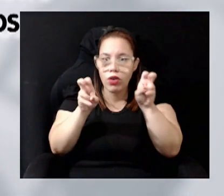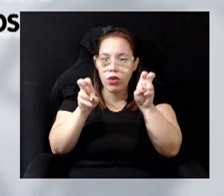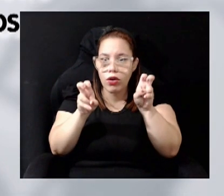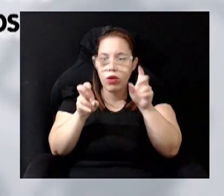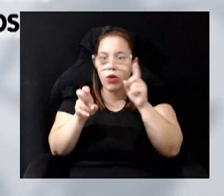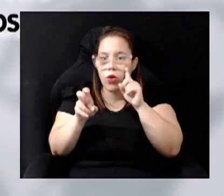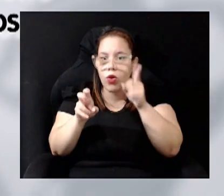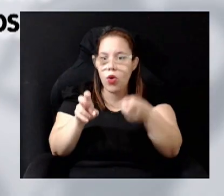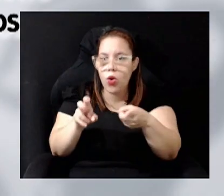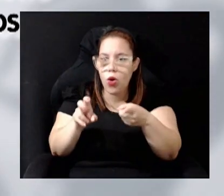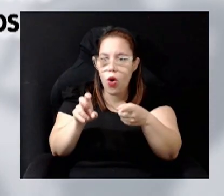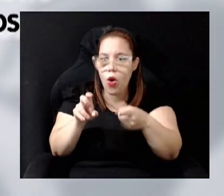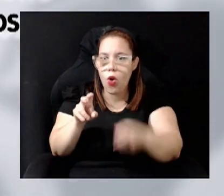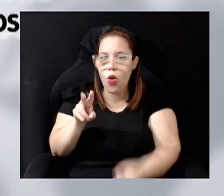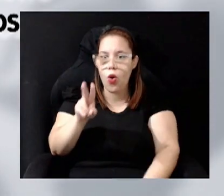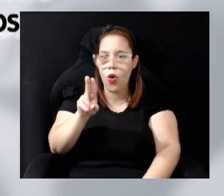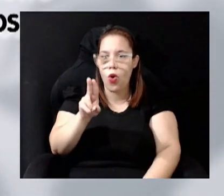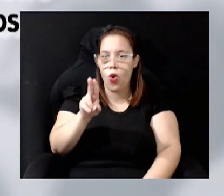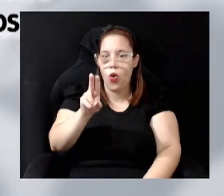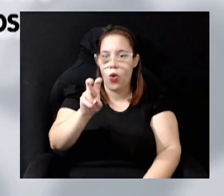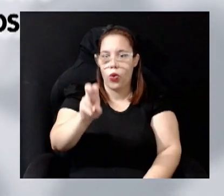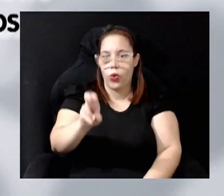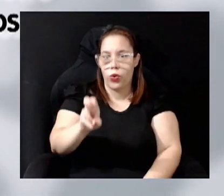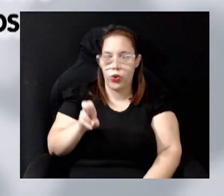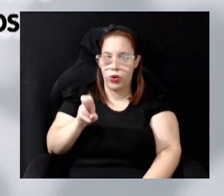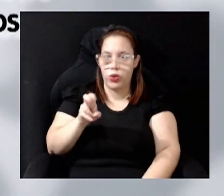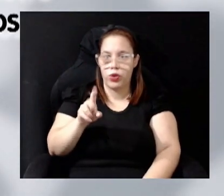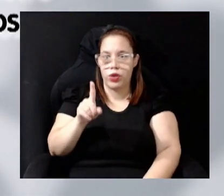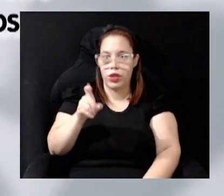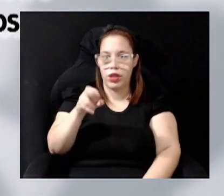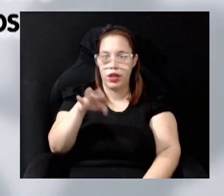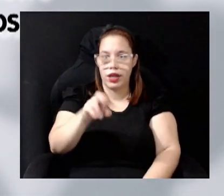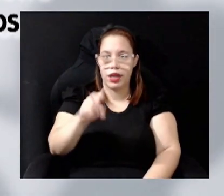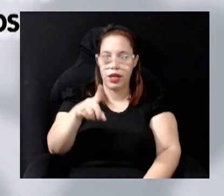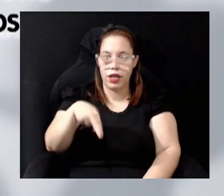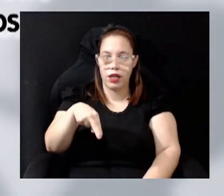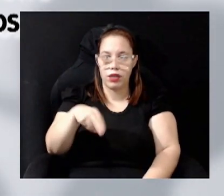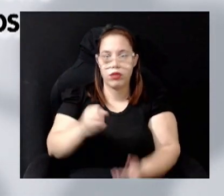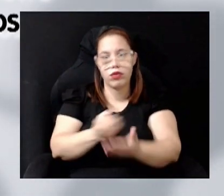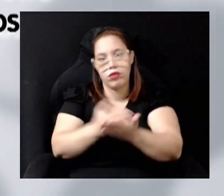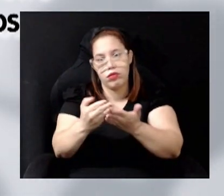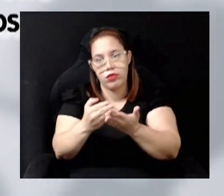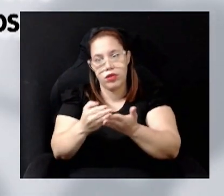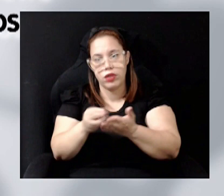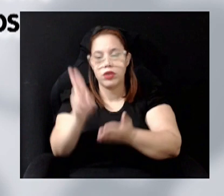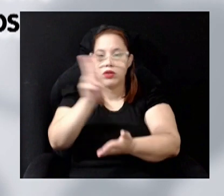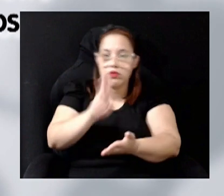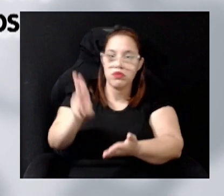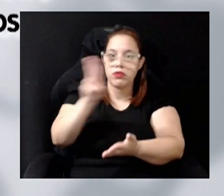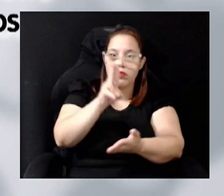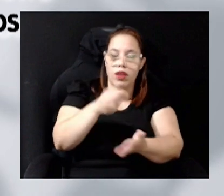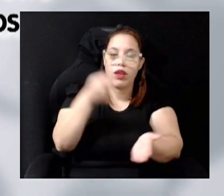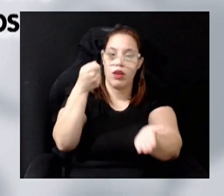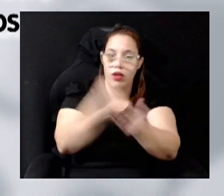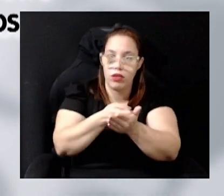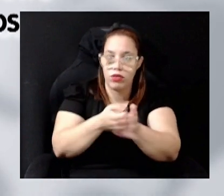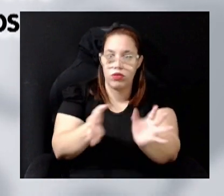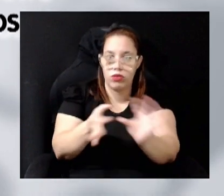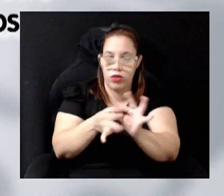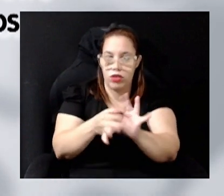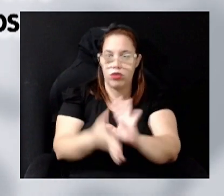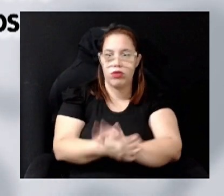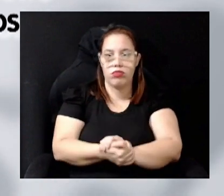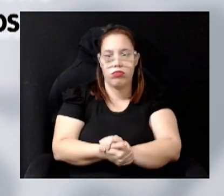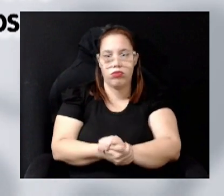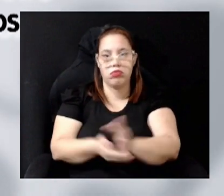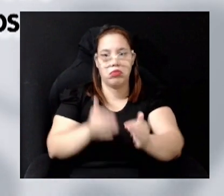Experience e UX Designer começaram a ser utilizados e difundidos. O desenvolvimento